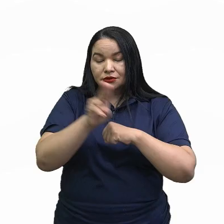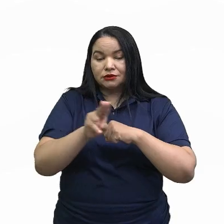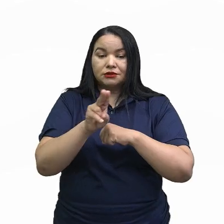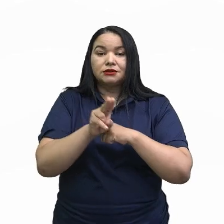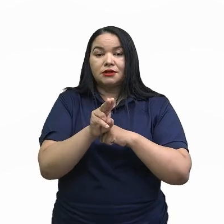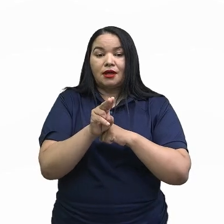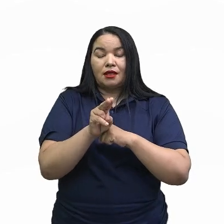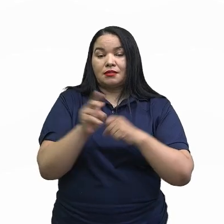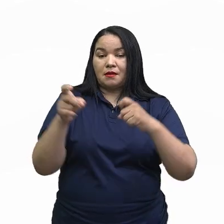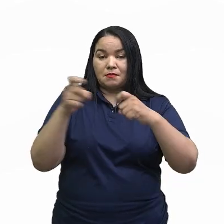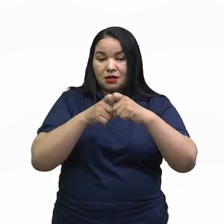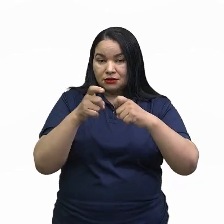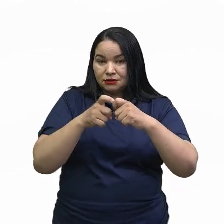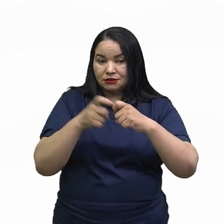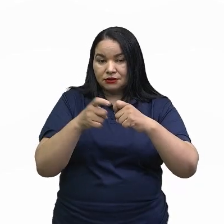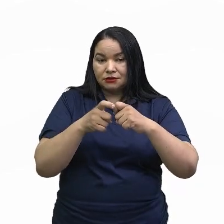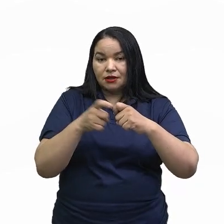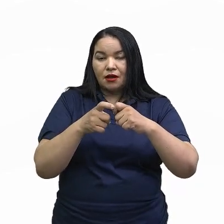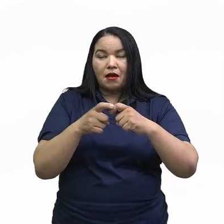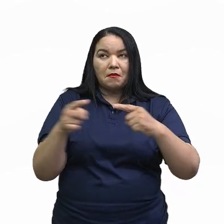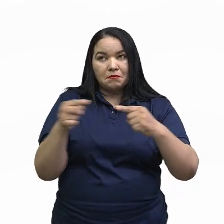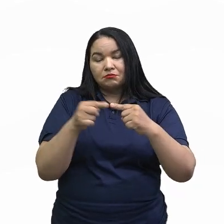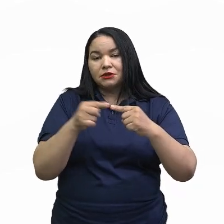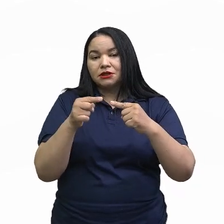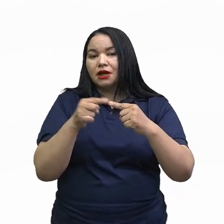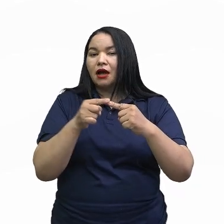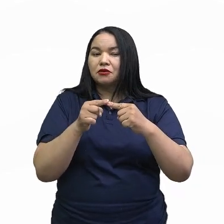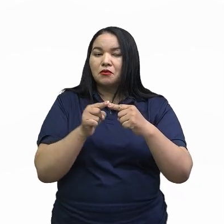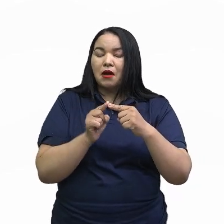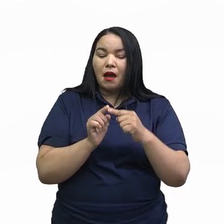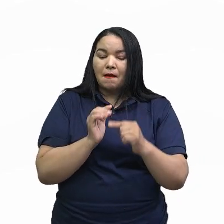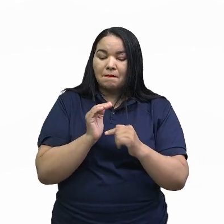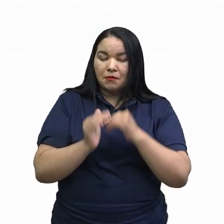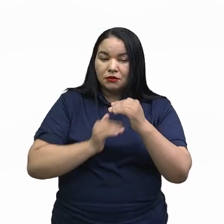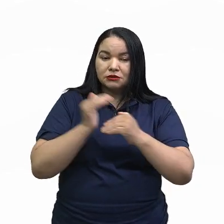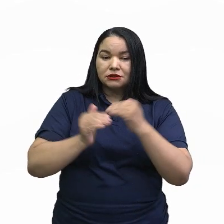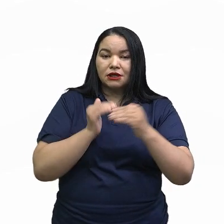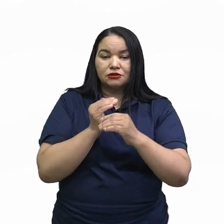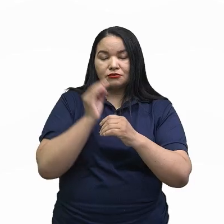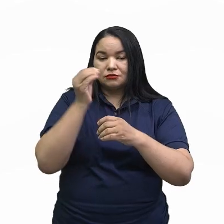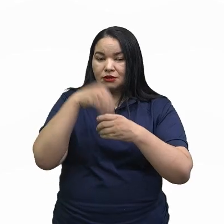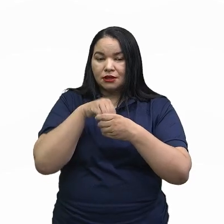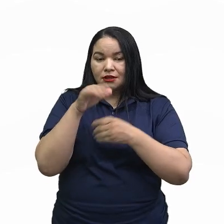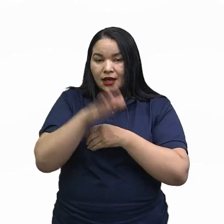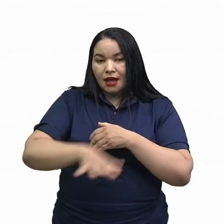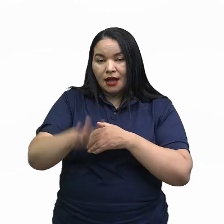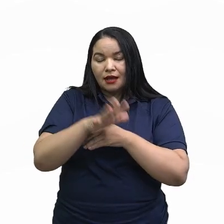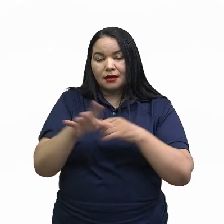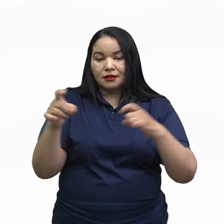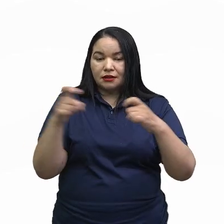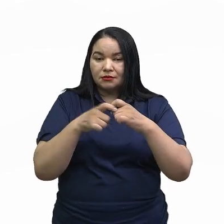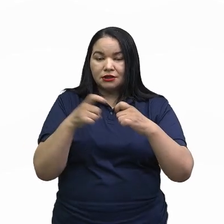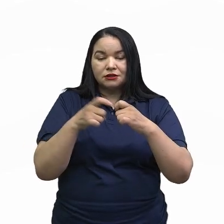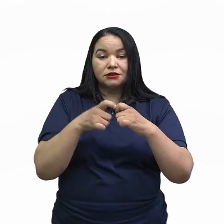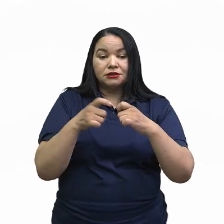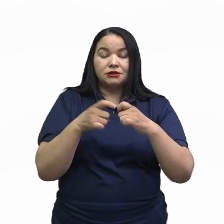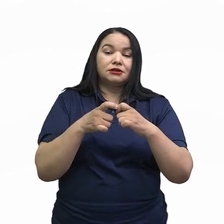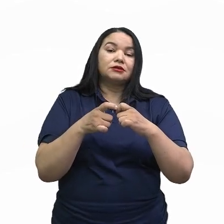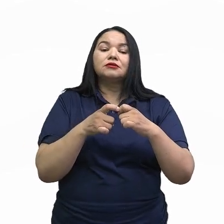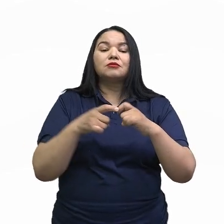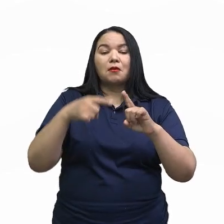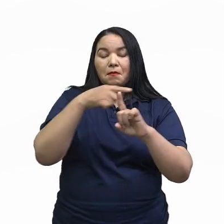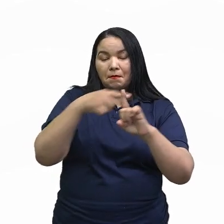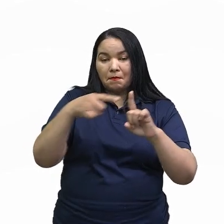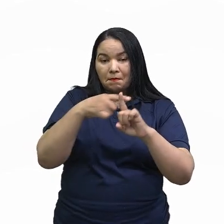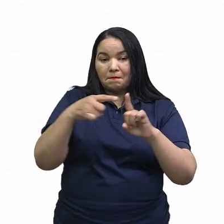medicina, tá? Aqueles que são aplicados ali nos processos na medicina, esses costumam ter tempo de meia-vida bem curtinhos,